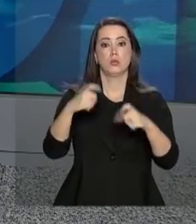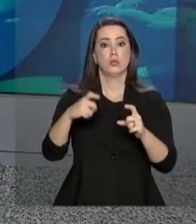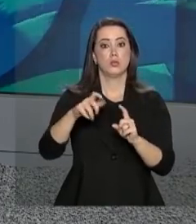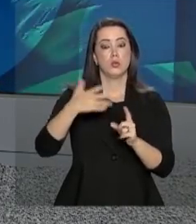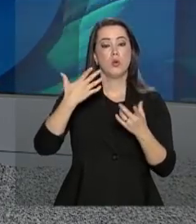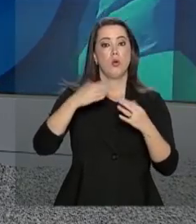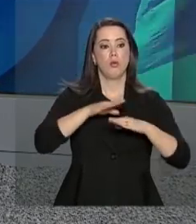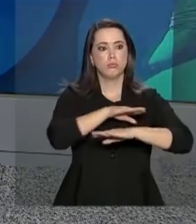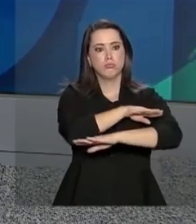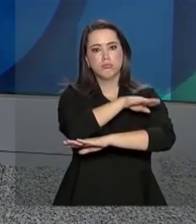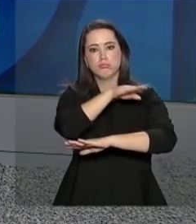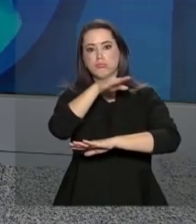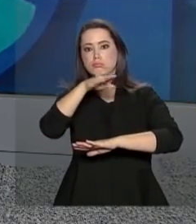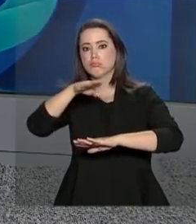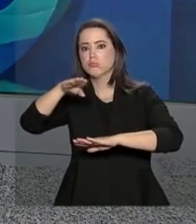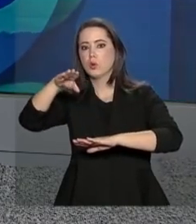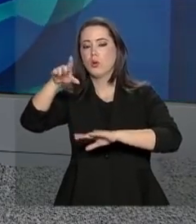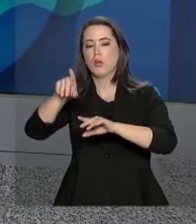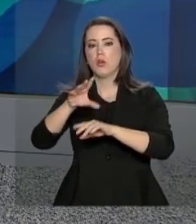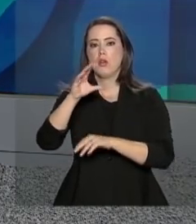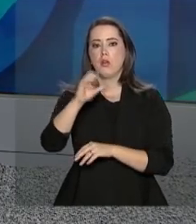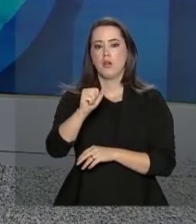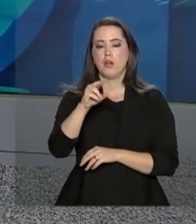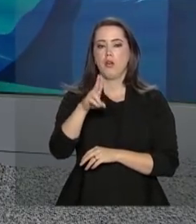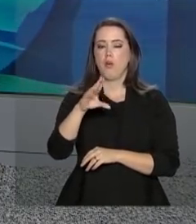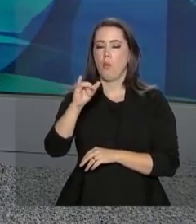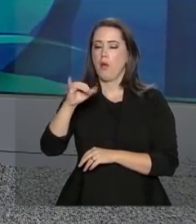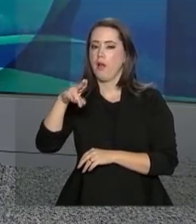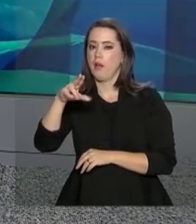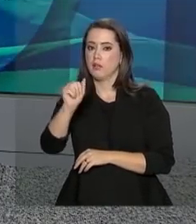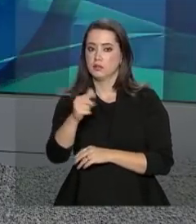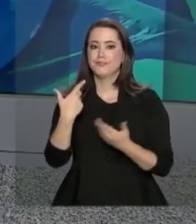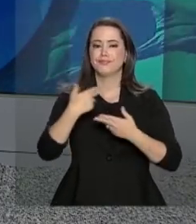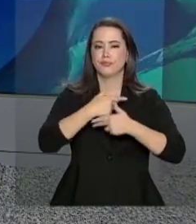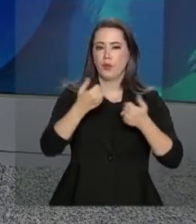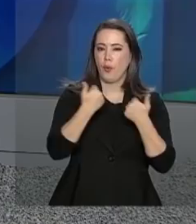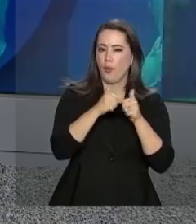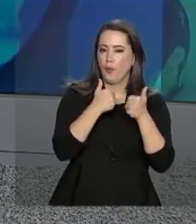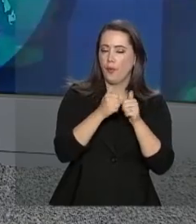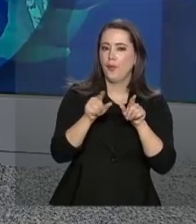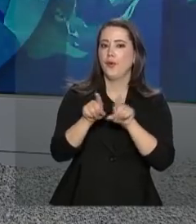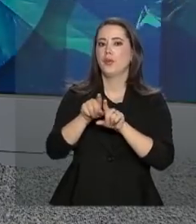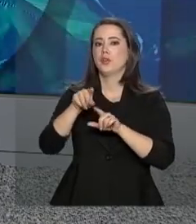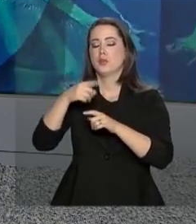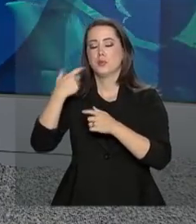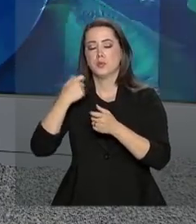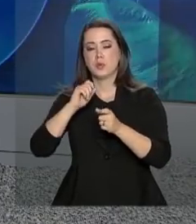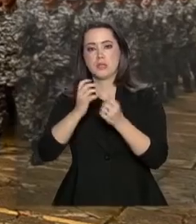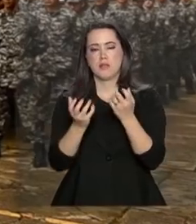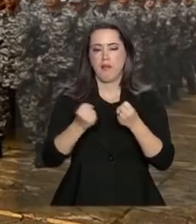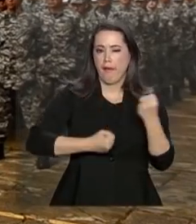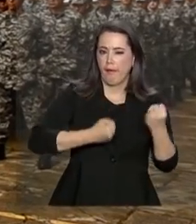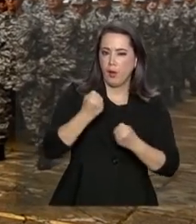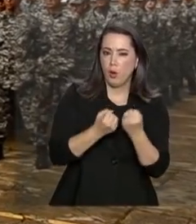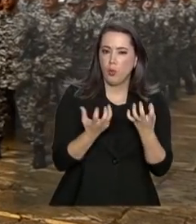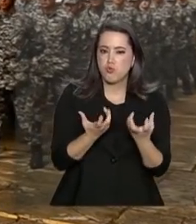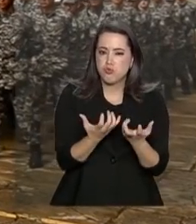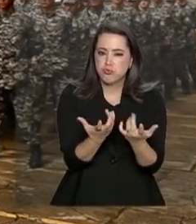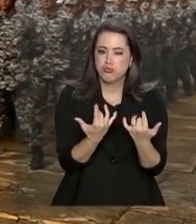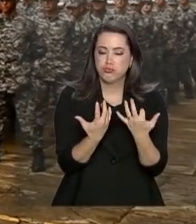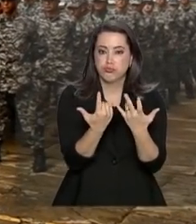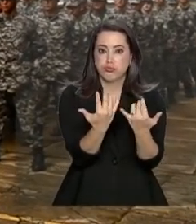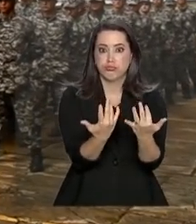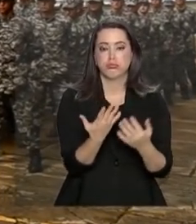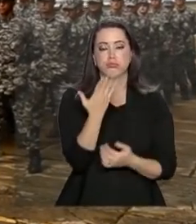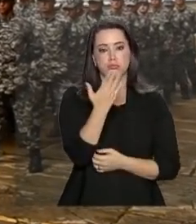Calcaia região metropolitana de Fortaleza ônibus e Vans também foram incendiados A